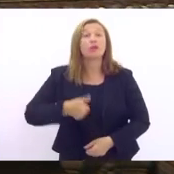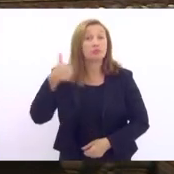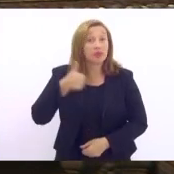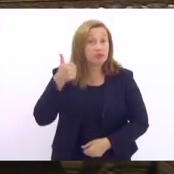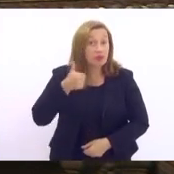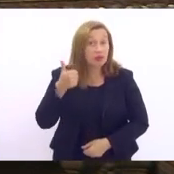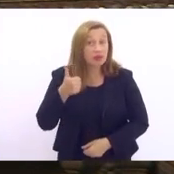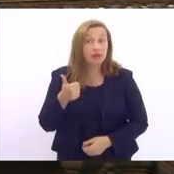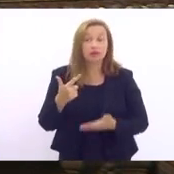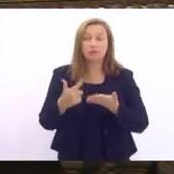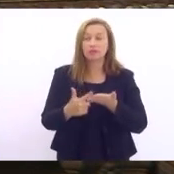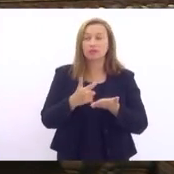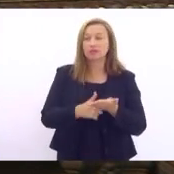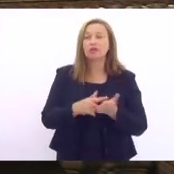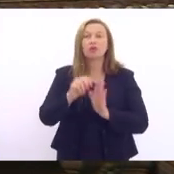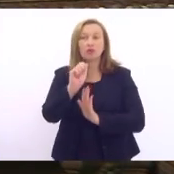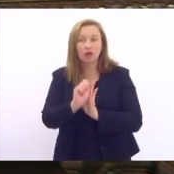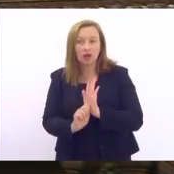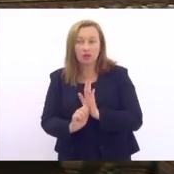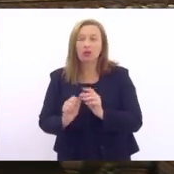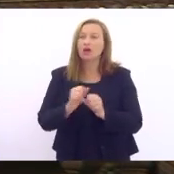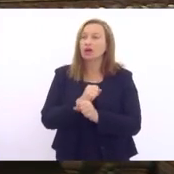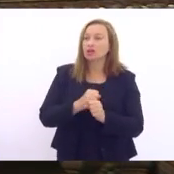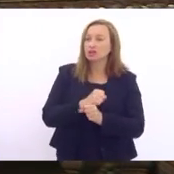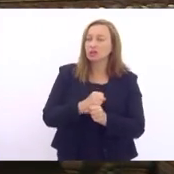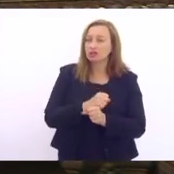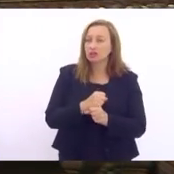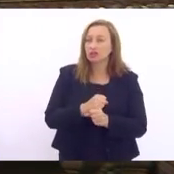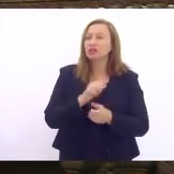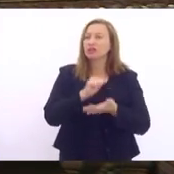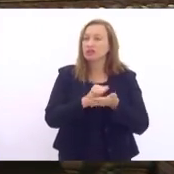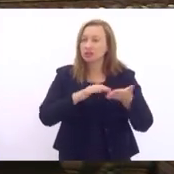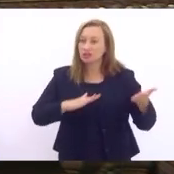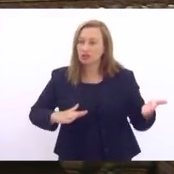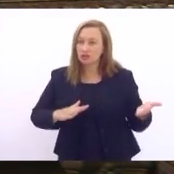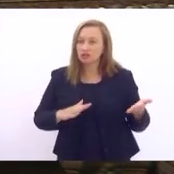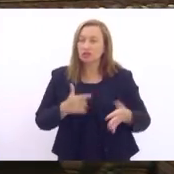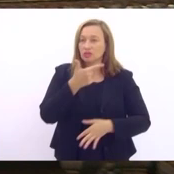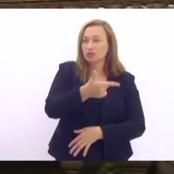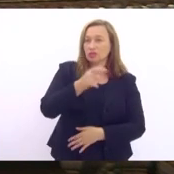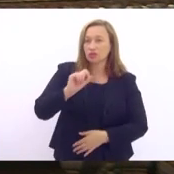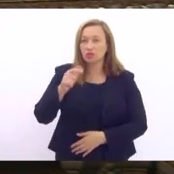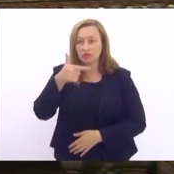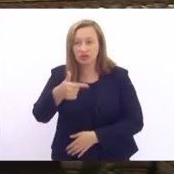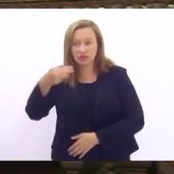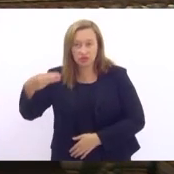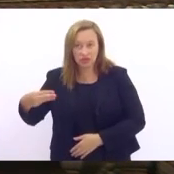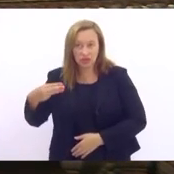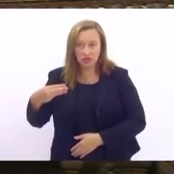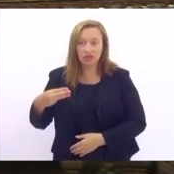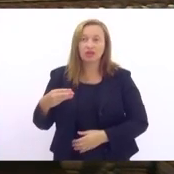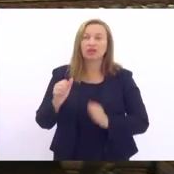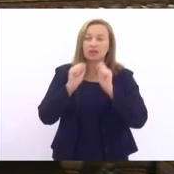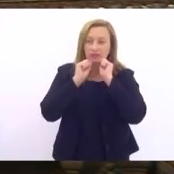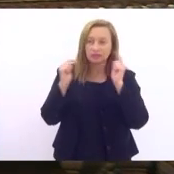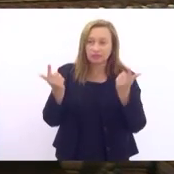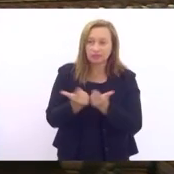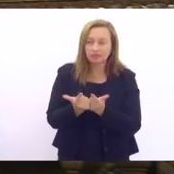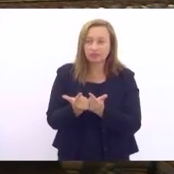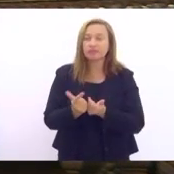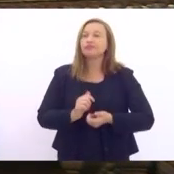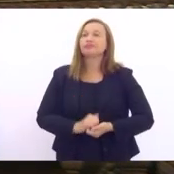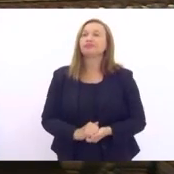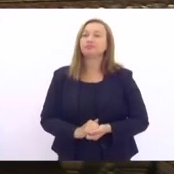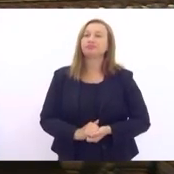relatório anual das atividades de 2023 da Assembleia Legislativa do Estado do Rio de